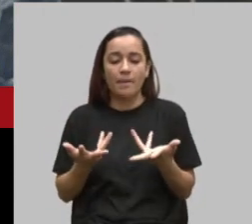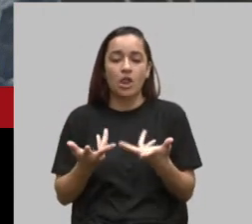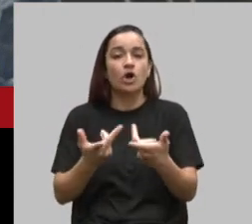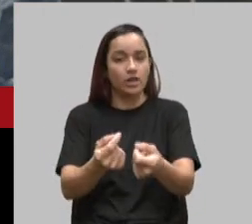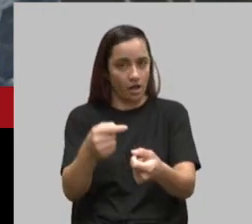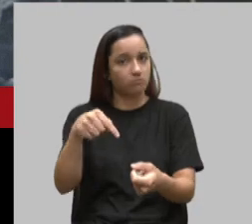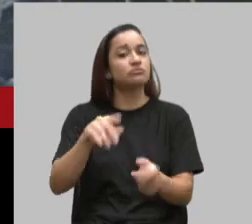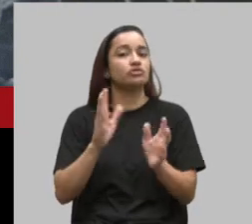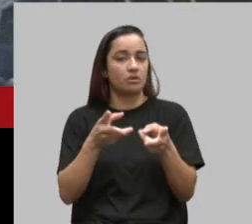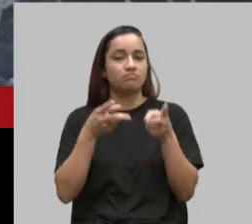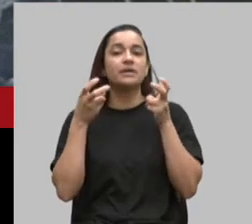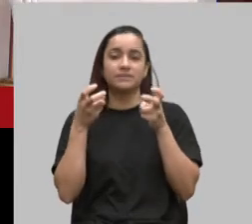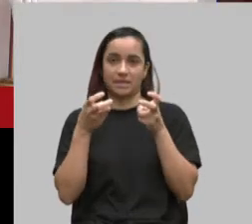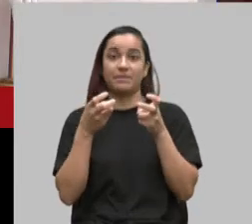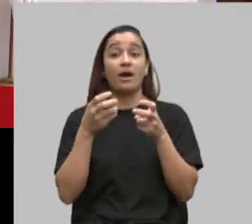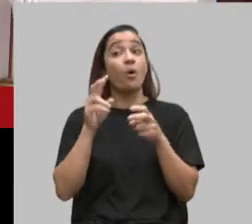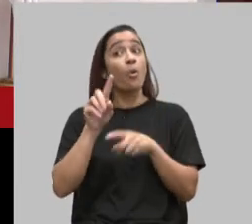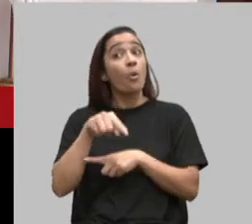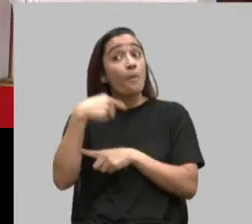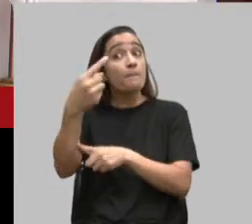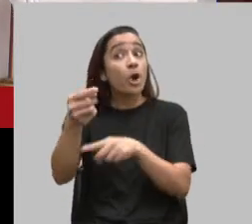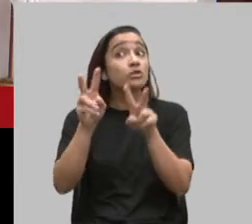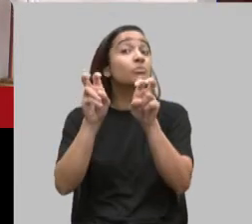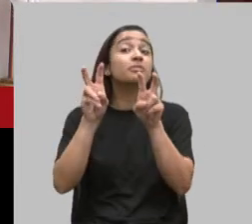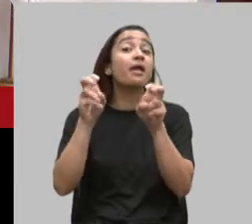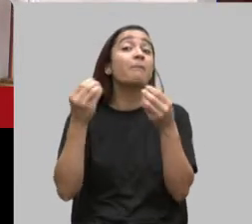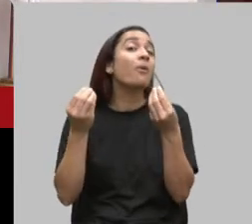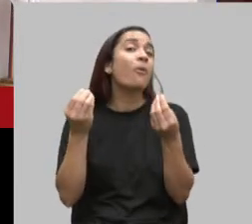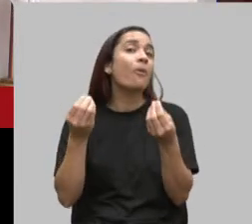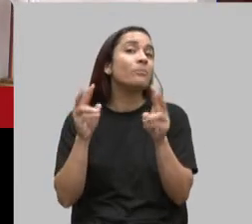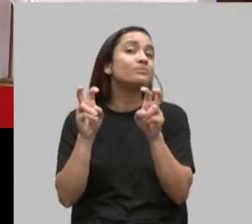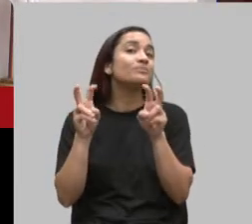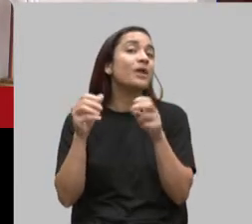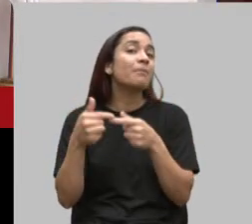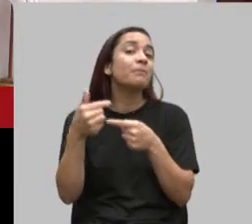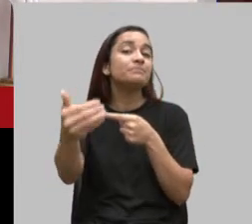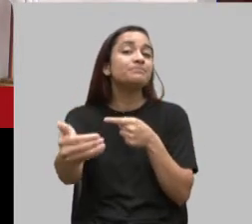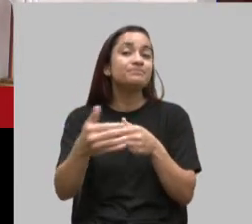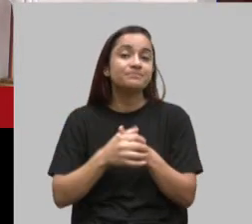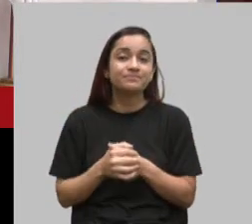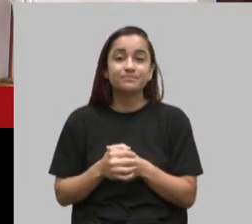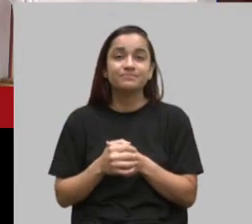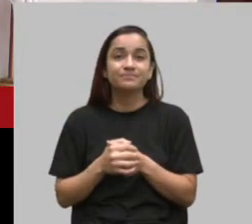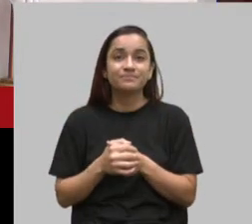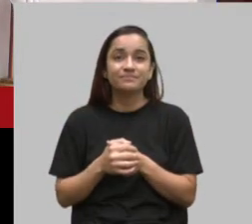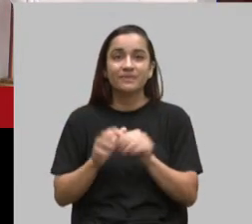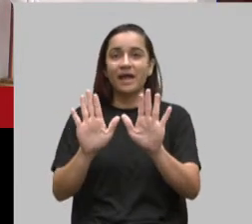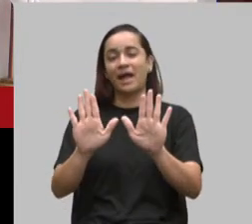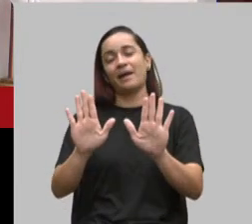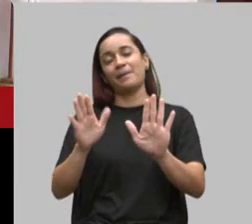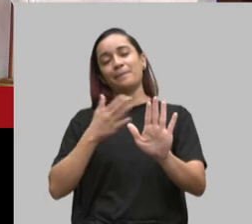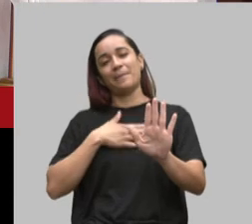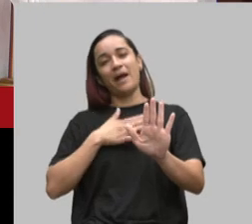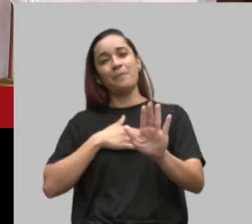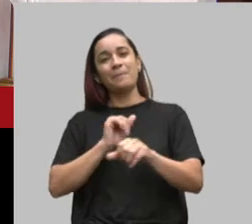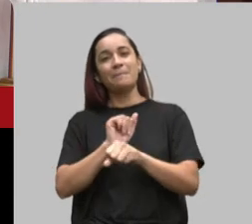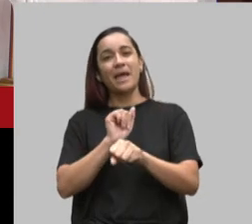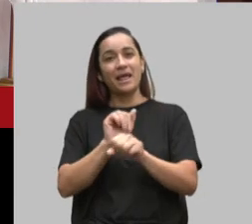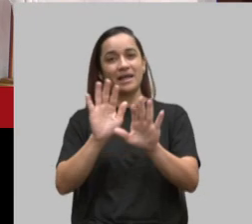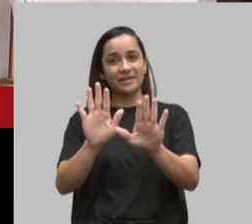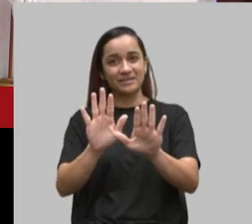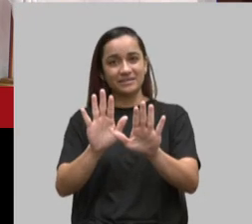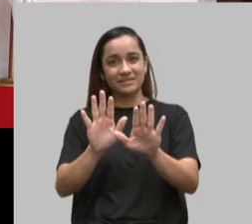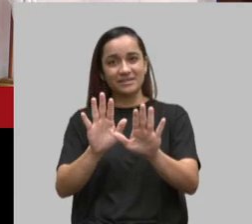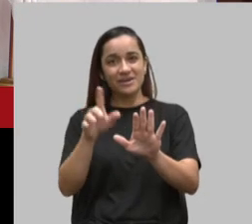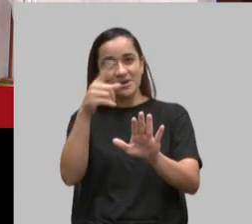próximo tema como é que é o próximo tema Ah pera aí u eu gostei da quebra de protocolo